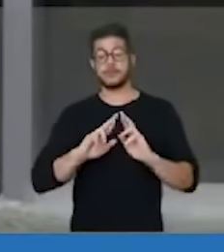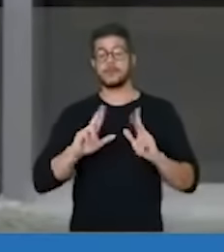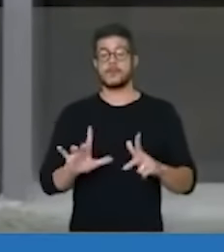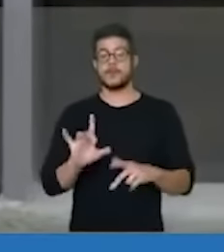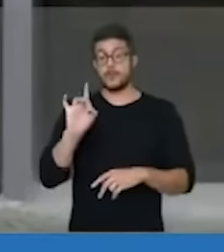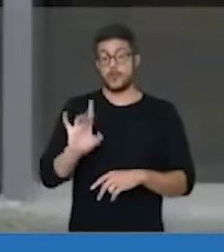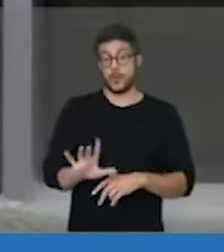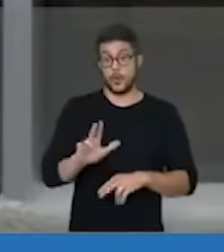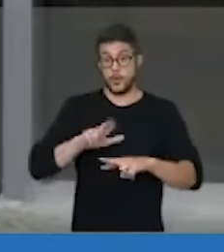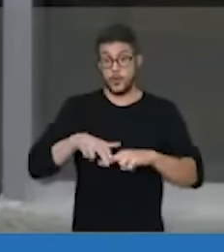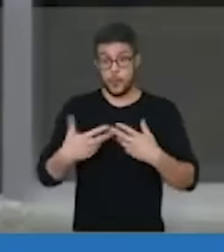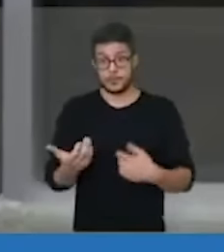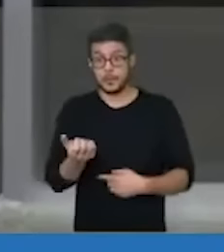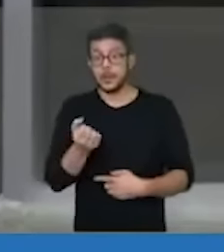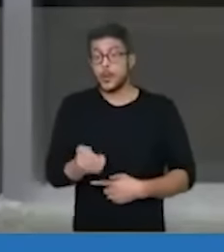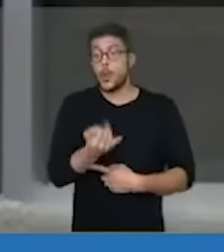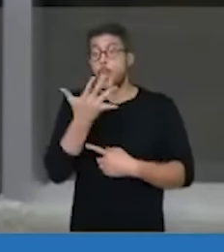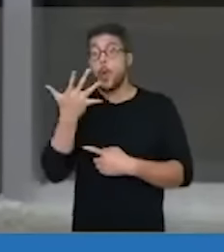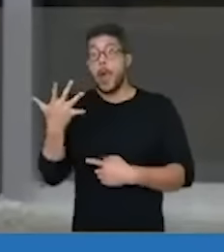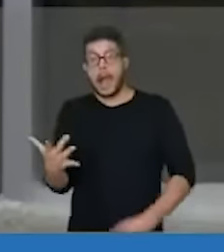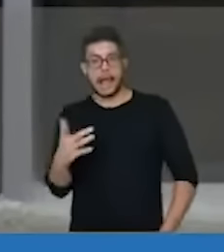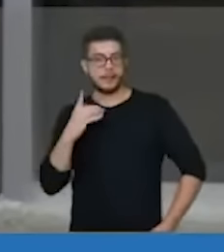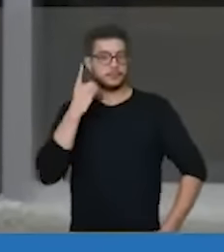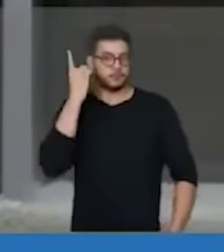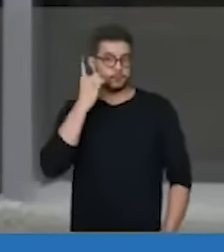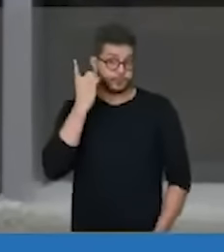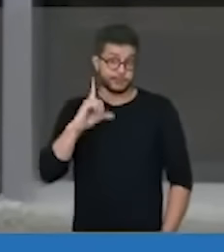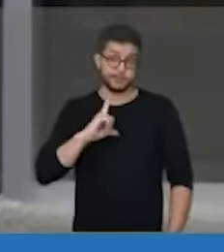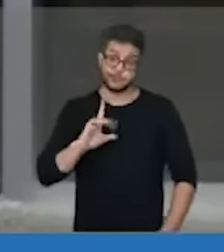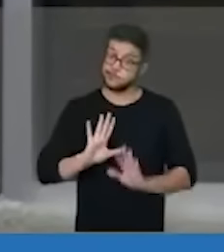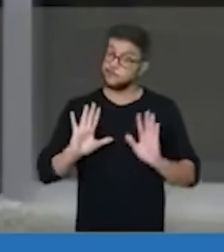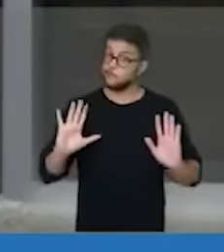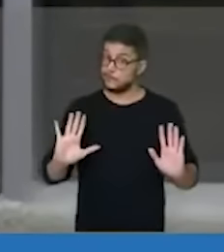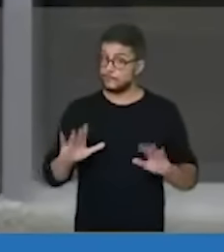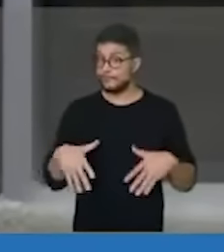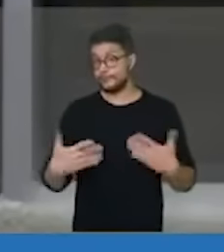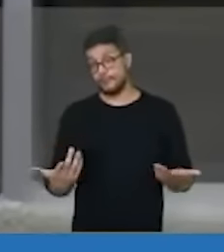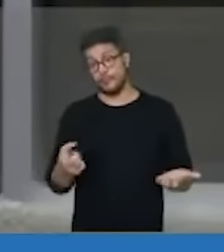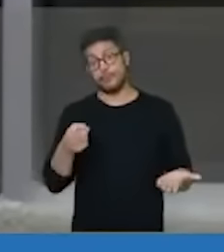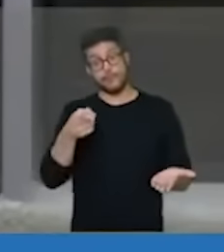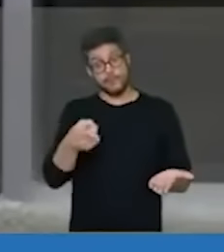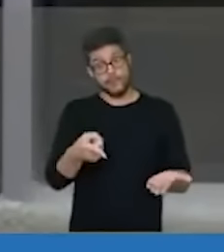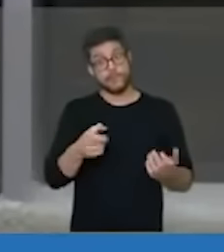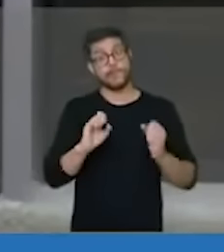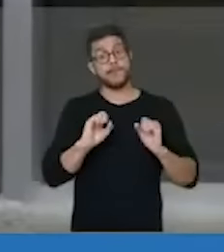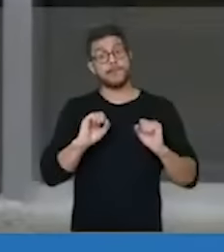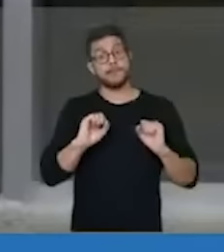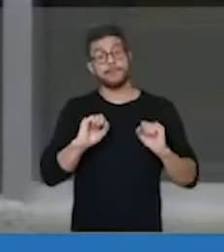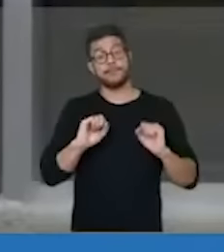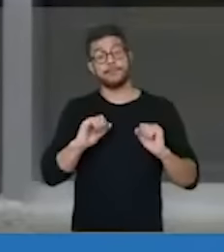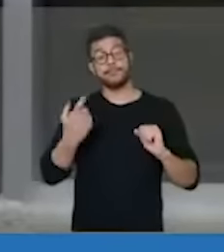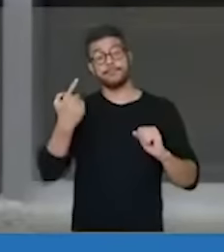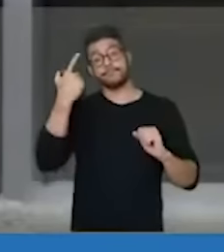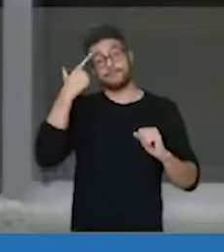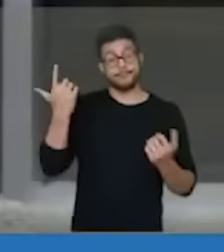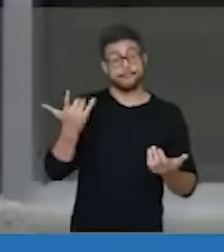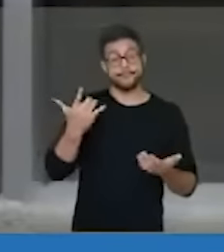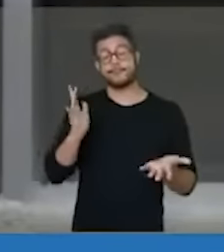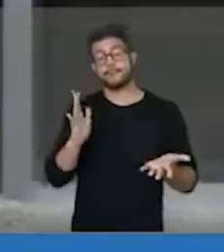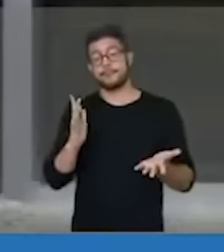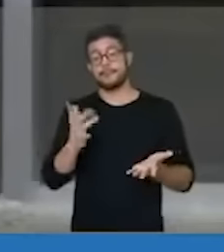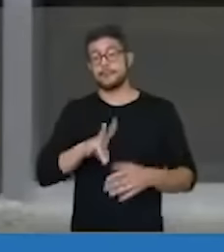prioritariamente na sua quantidade. Às vezes isso gera espírito de manada, e numa discussão que